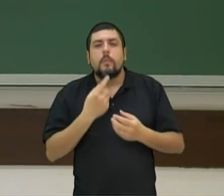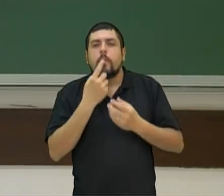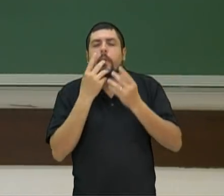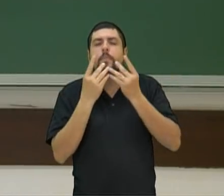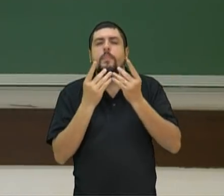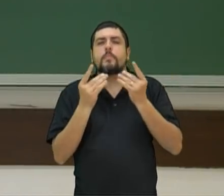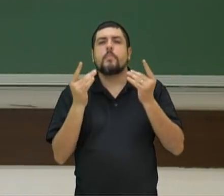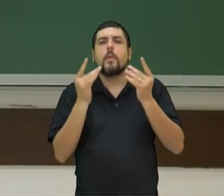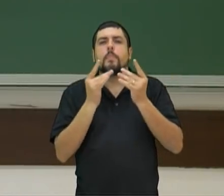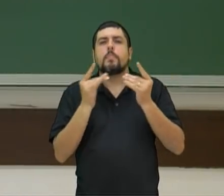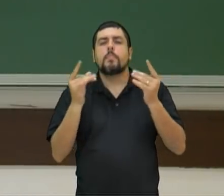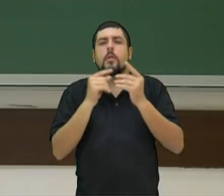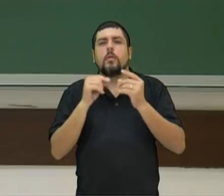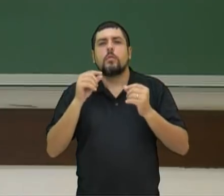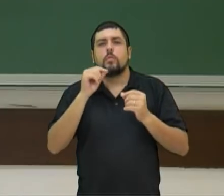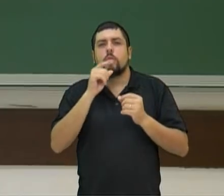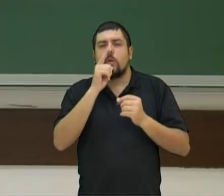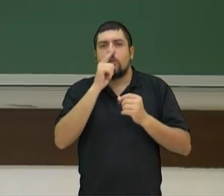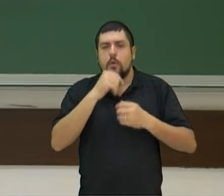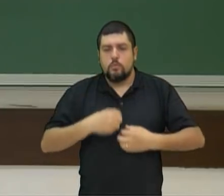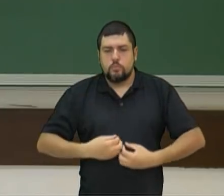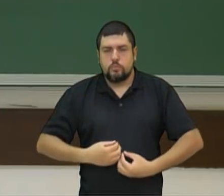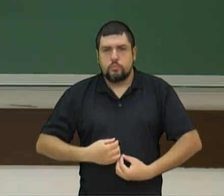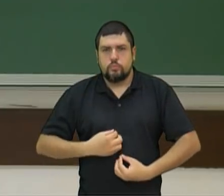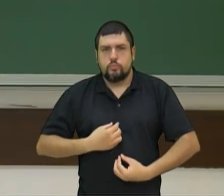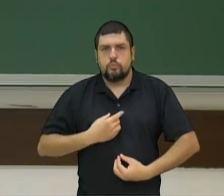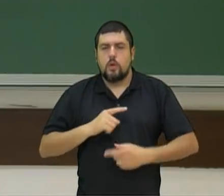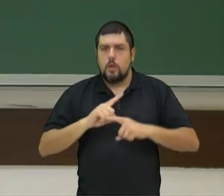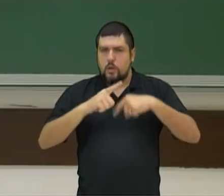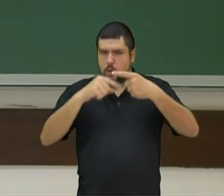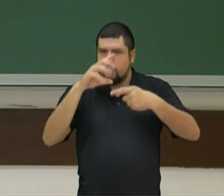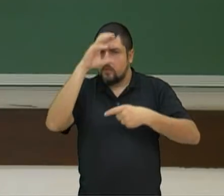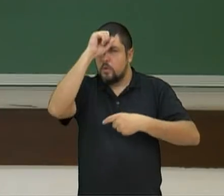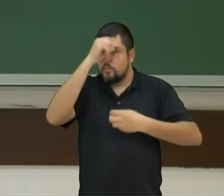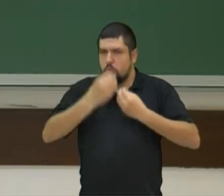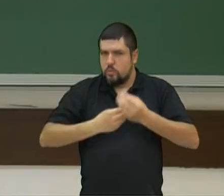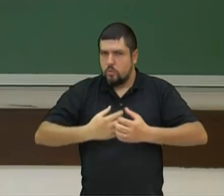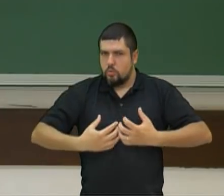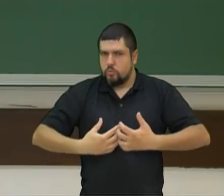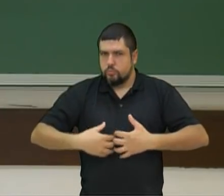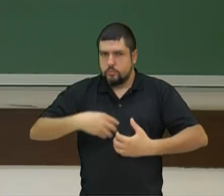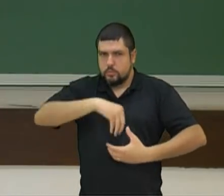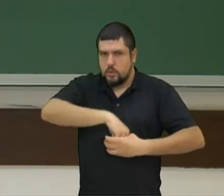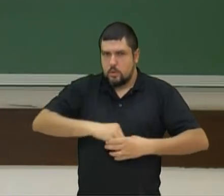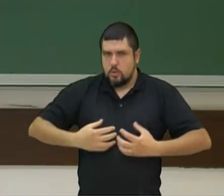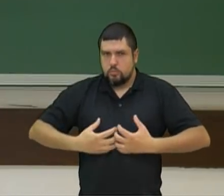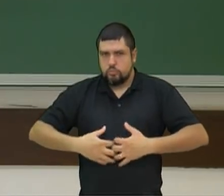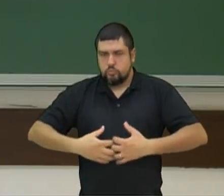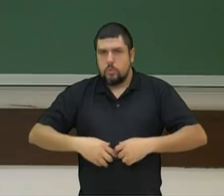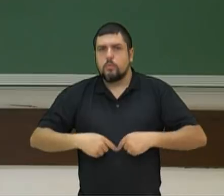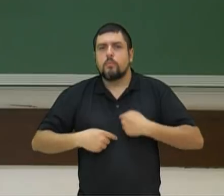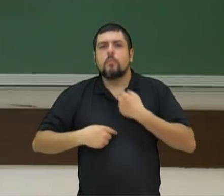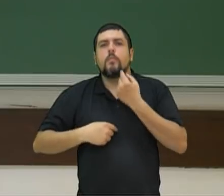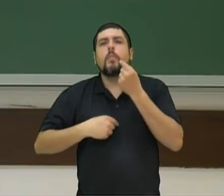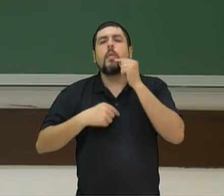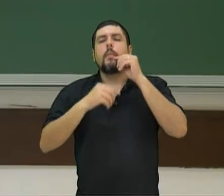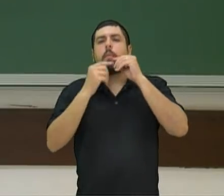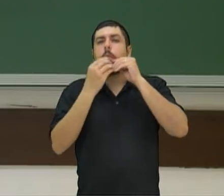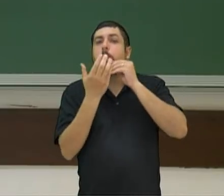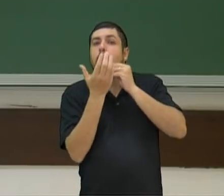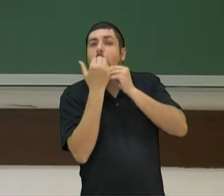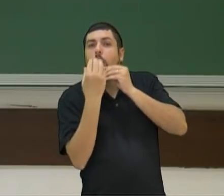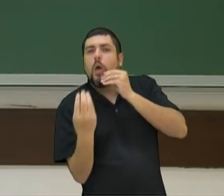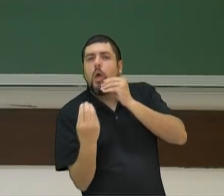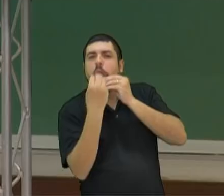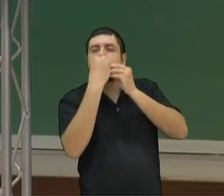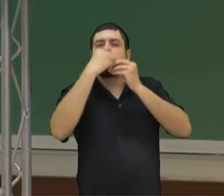produzido pelo nosso sistema digestório, que você vai aprender mais para frente, que ajuda na digestão desse alimento. Ele vai